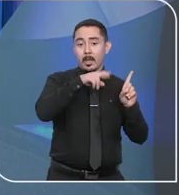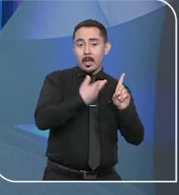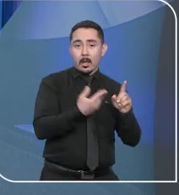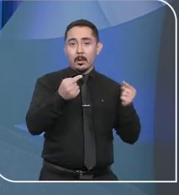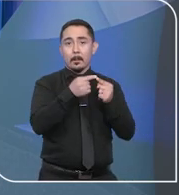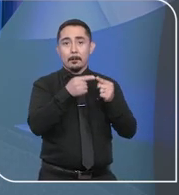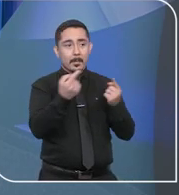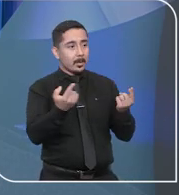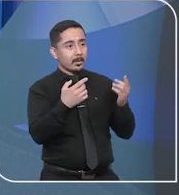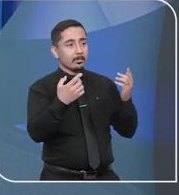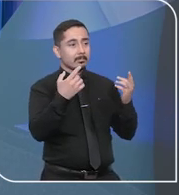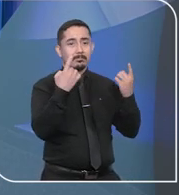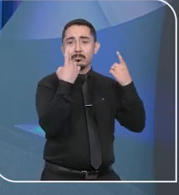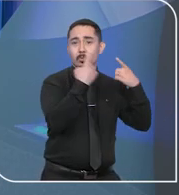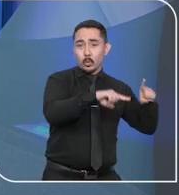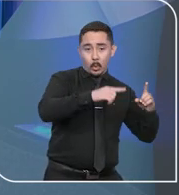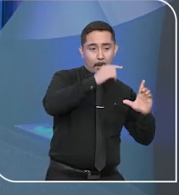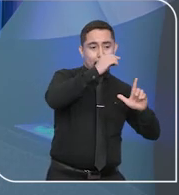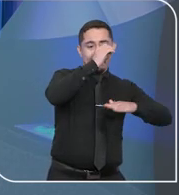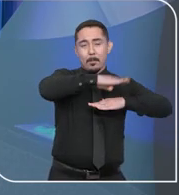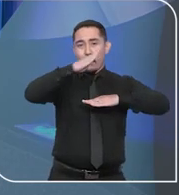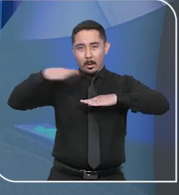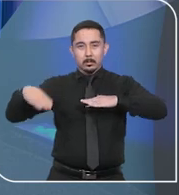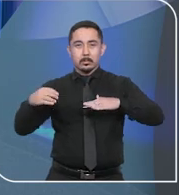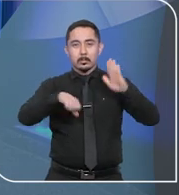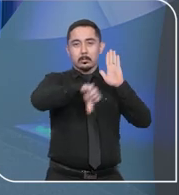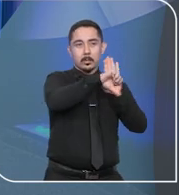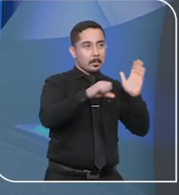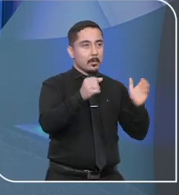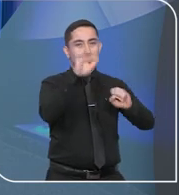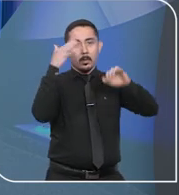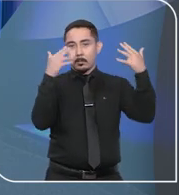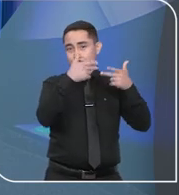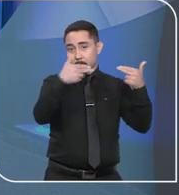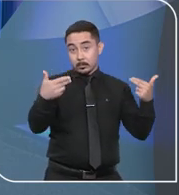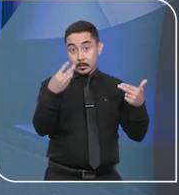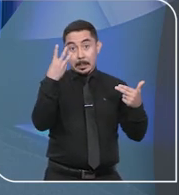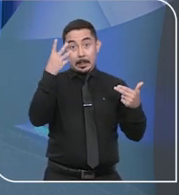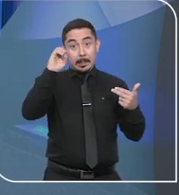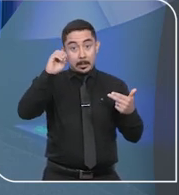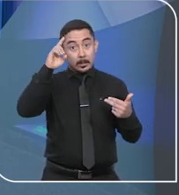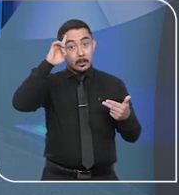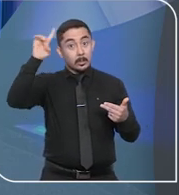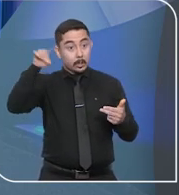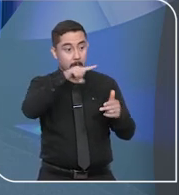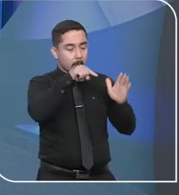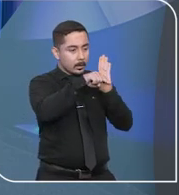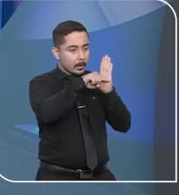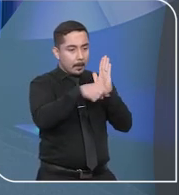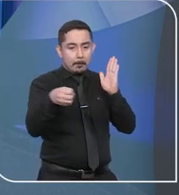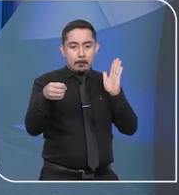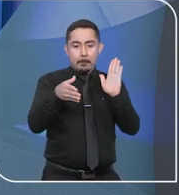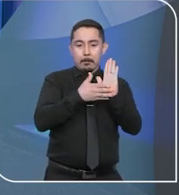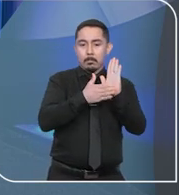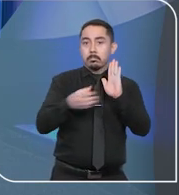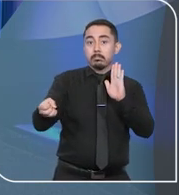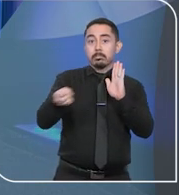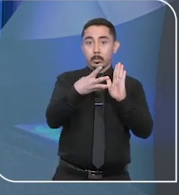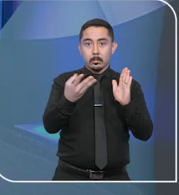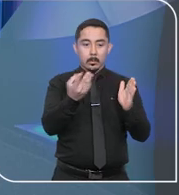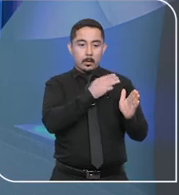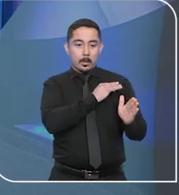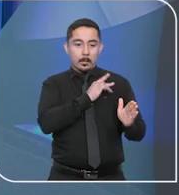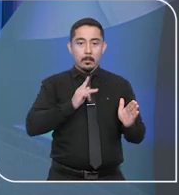crimes ambientais pela tragédia de Brumadinho 30 dias para que eles analisem novas provas obtidas pelo